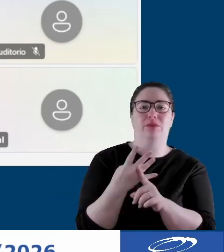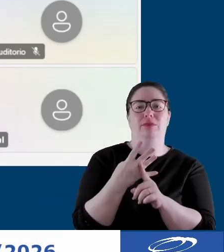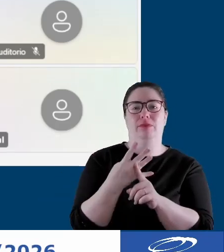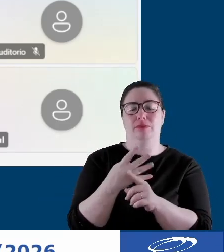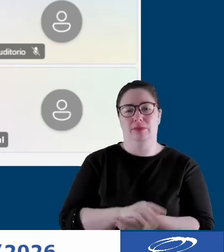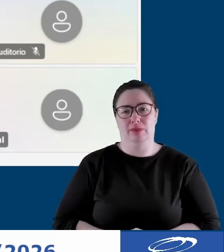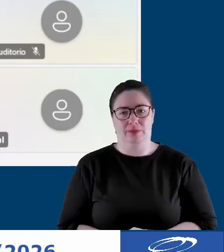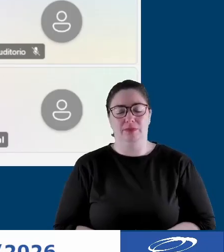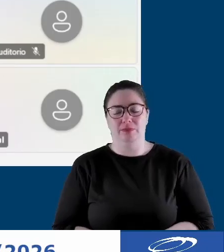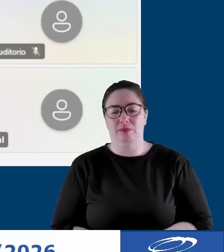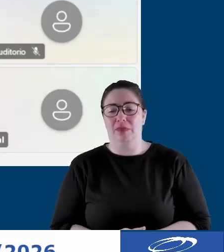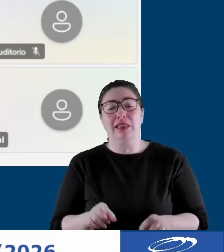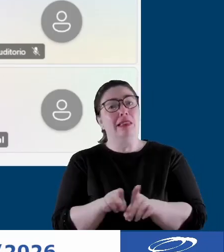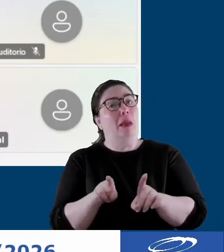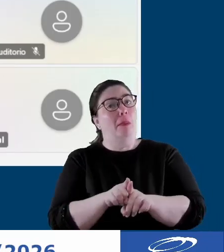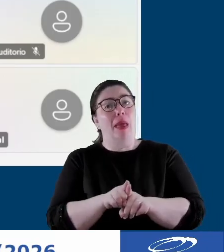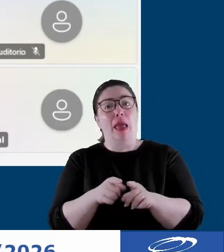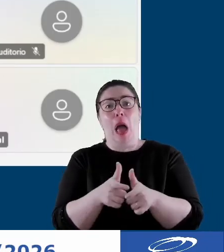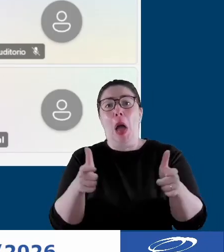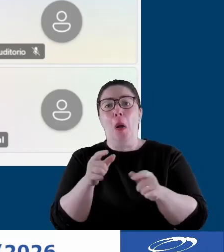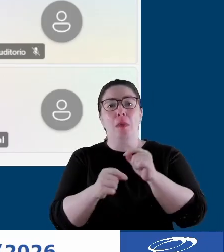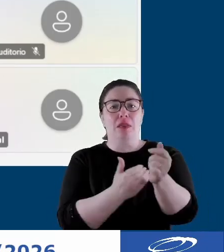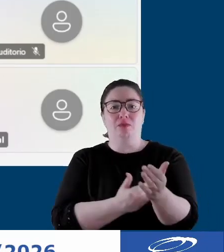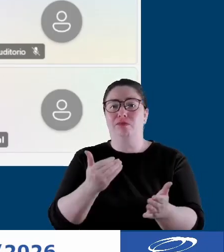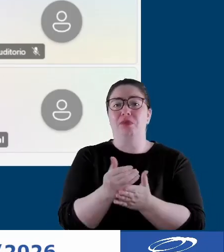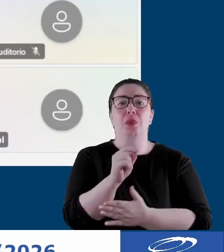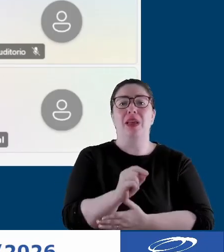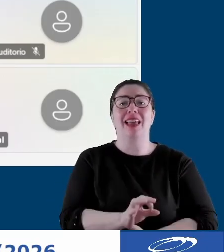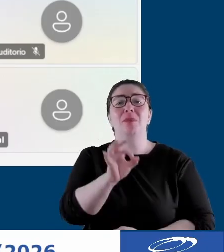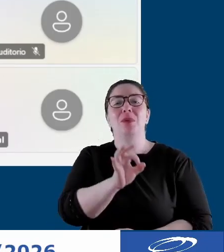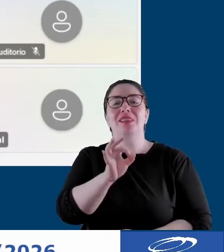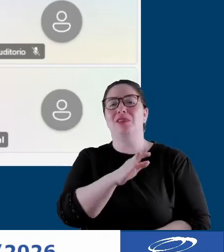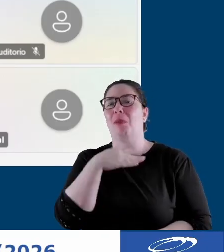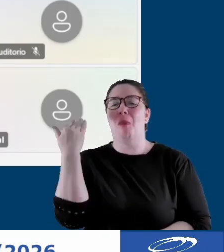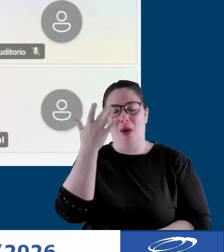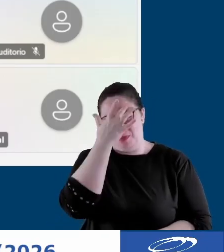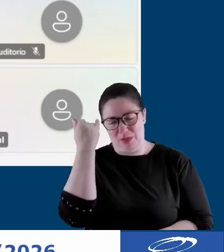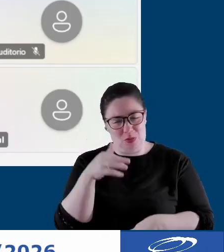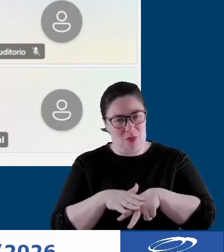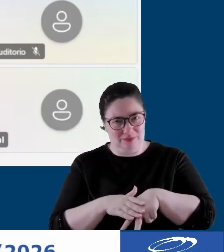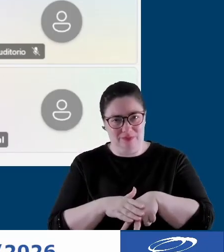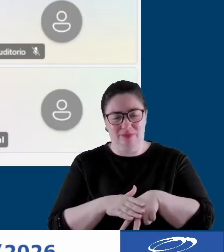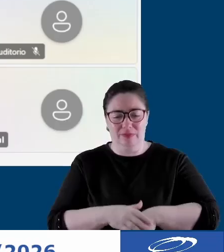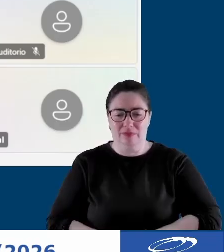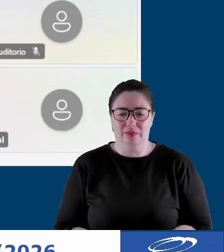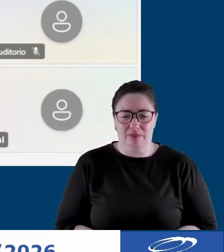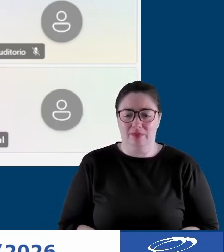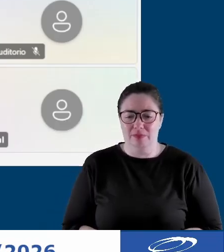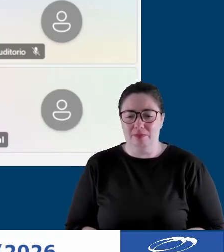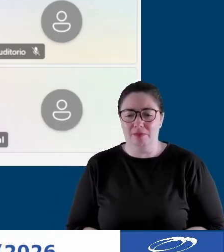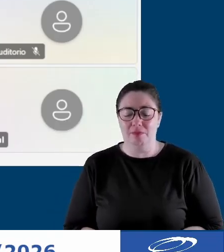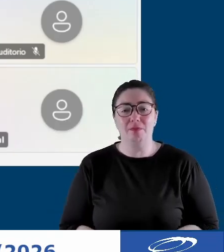taxas de mortalidade, de 3% para 15%, e, lógico, a satisfação pós-operatória diminui bastante,